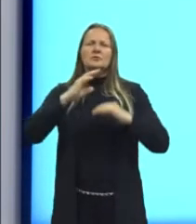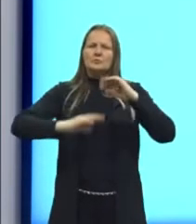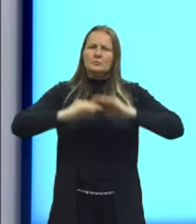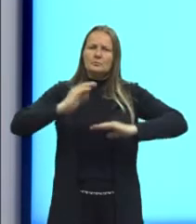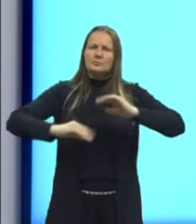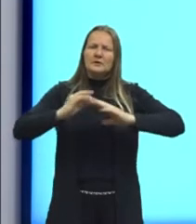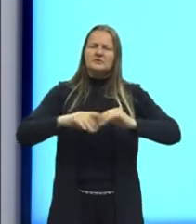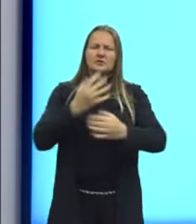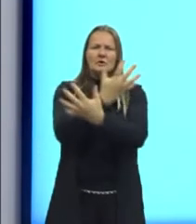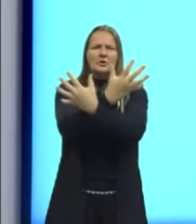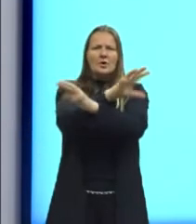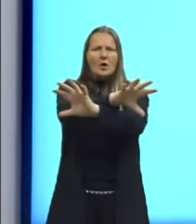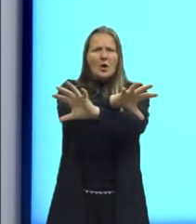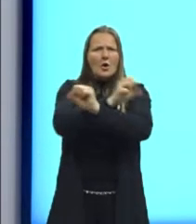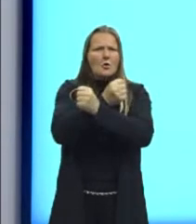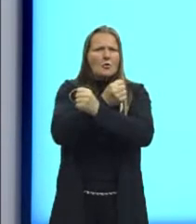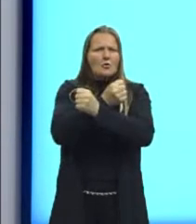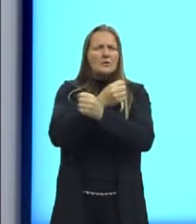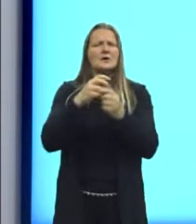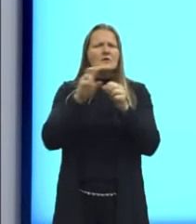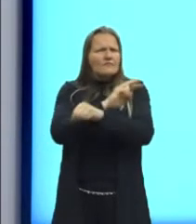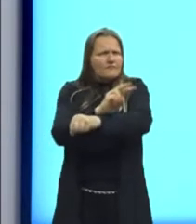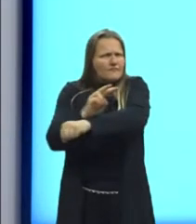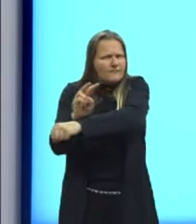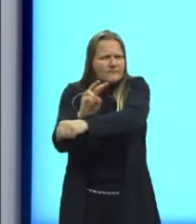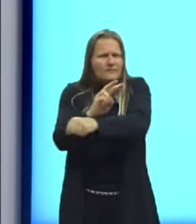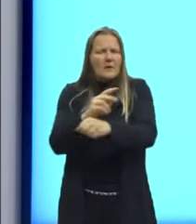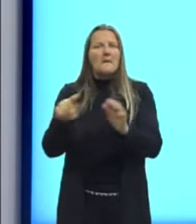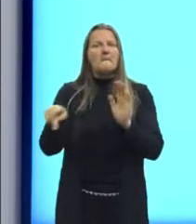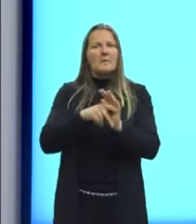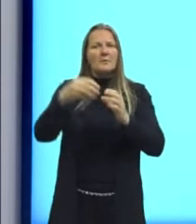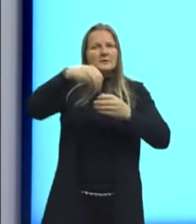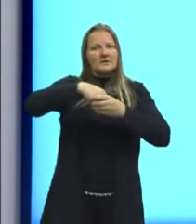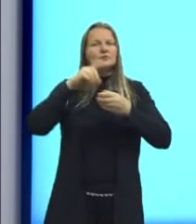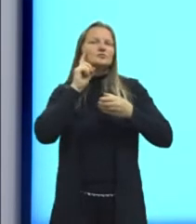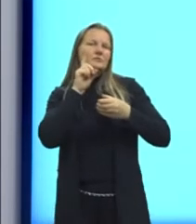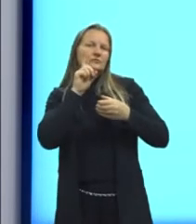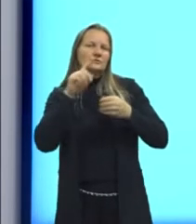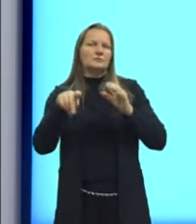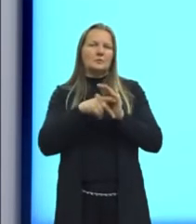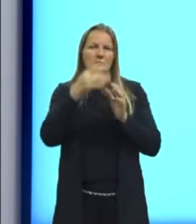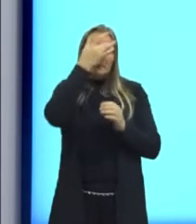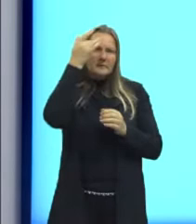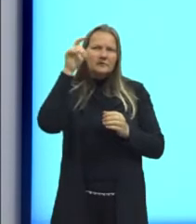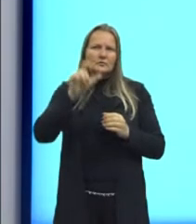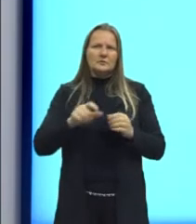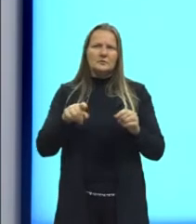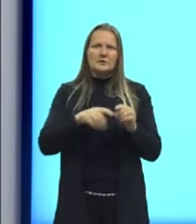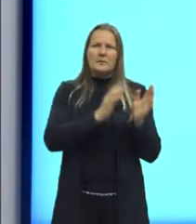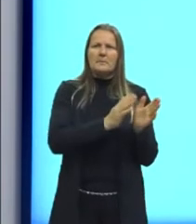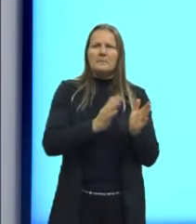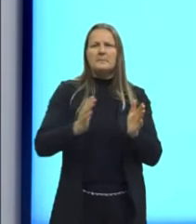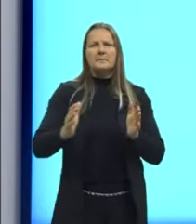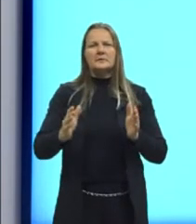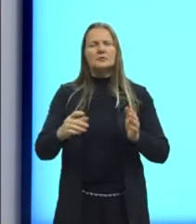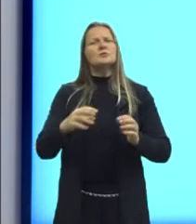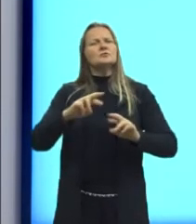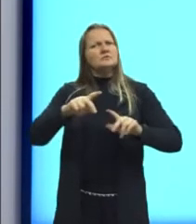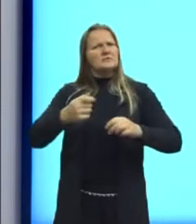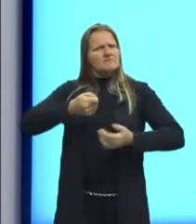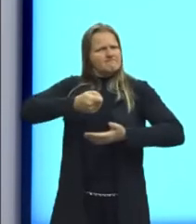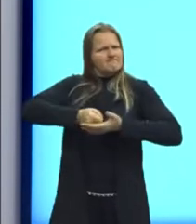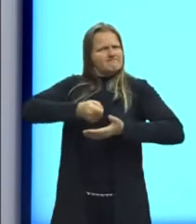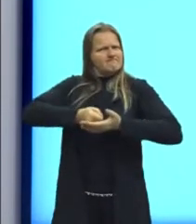inclusive né a censura tortura essa vigilância com os próprios americanos então foi um período de muito